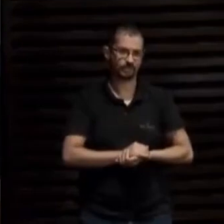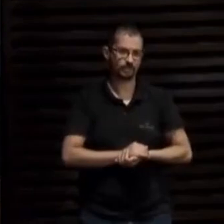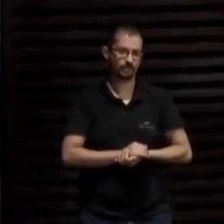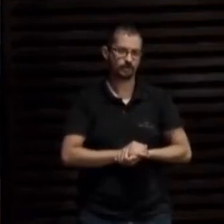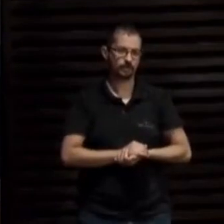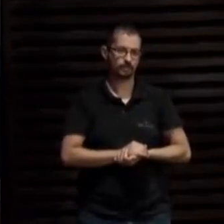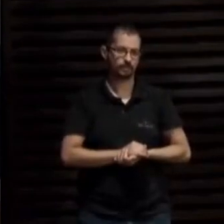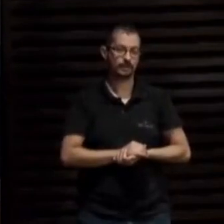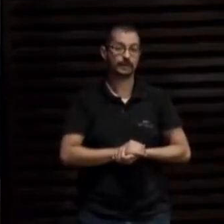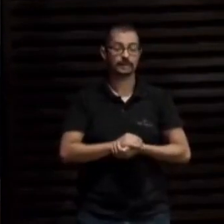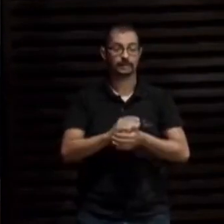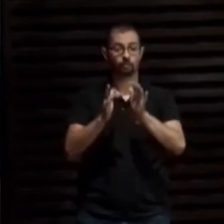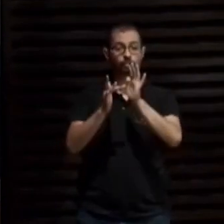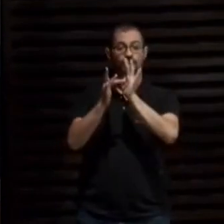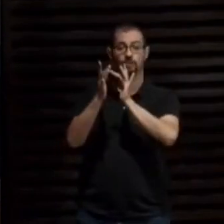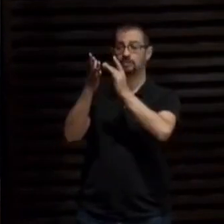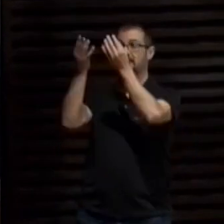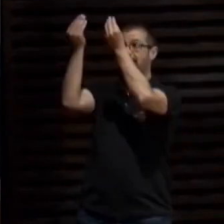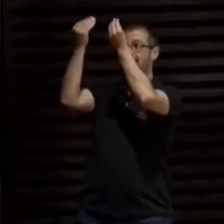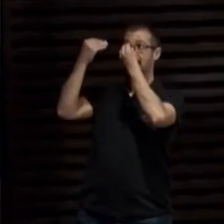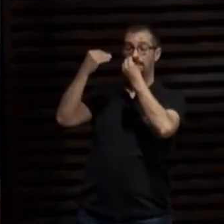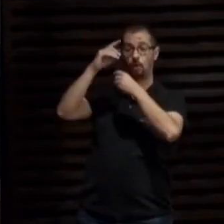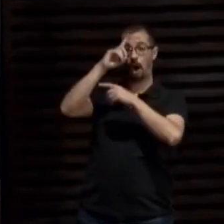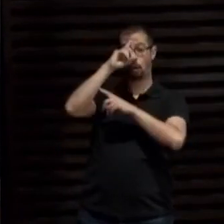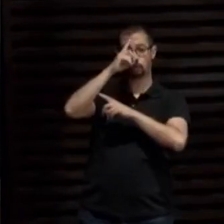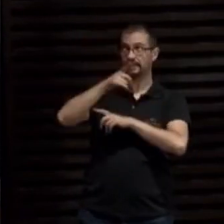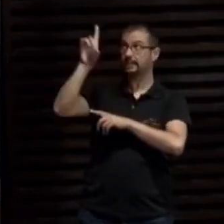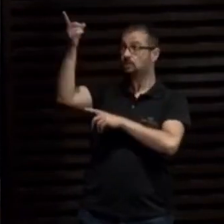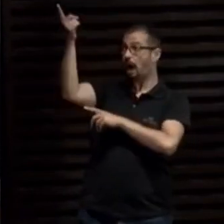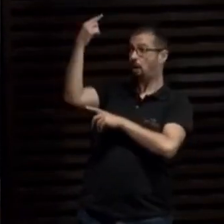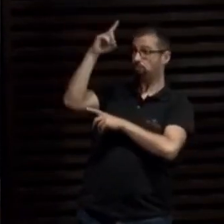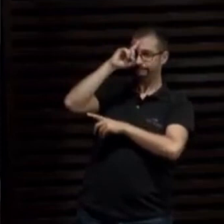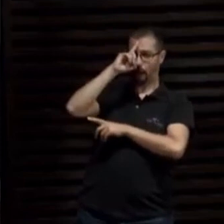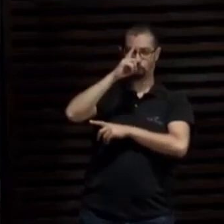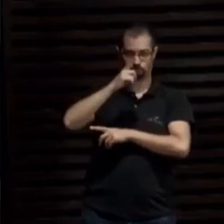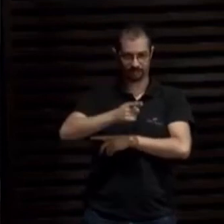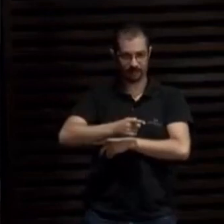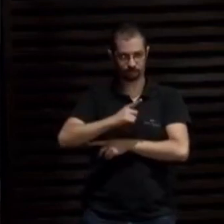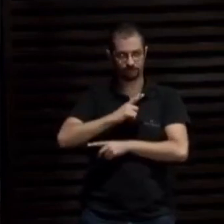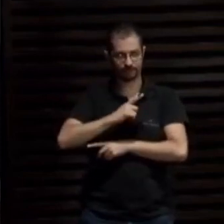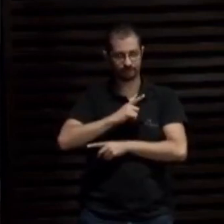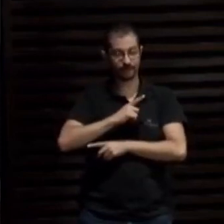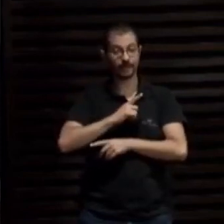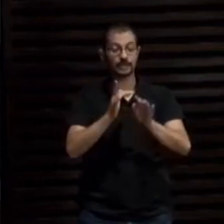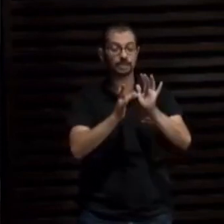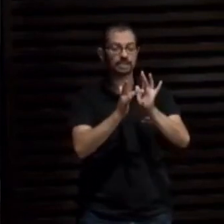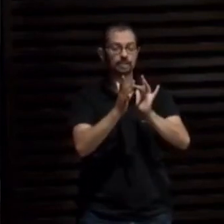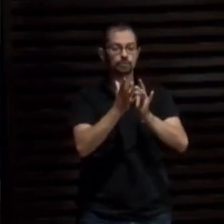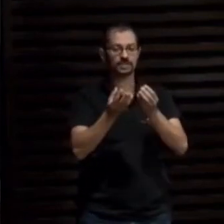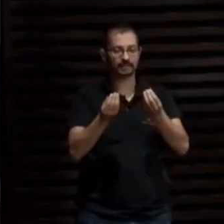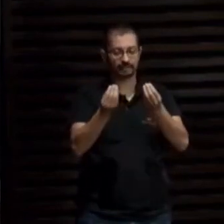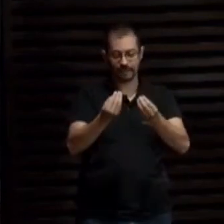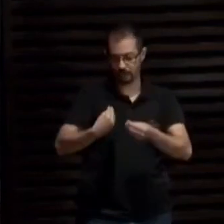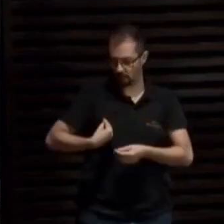Ele recebeu uma autoridade que lhe foi dada pelo Pai. Ele deu a vida eterna